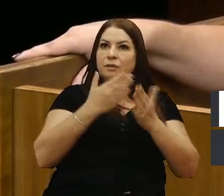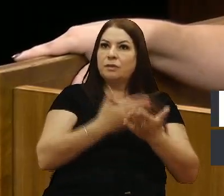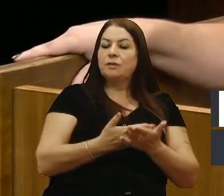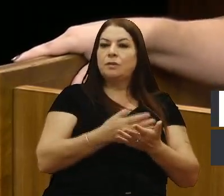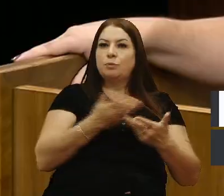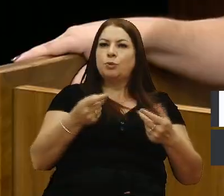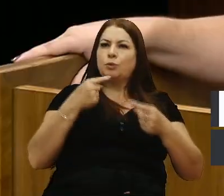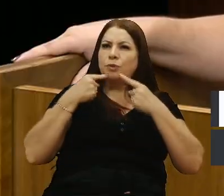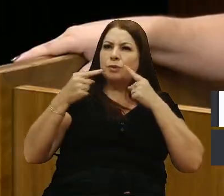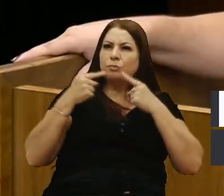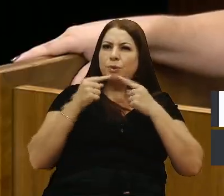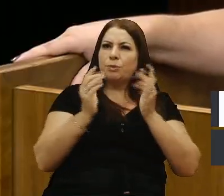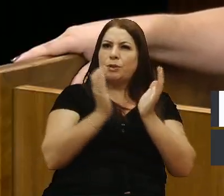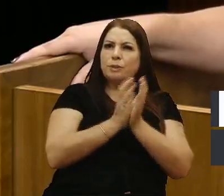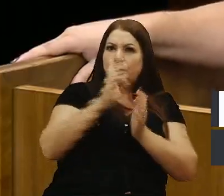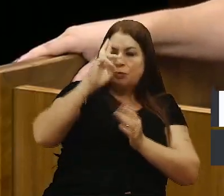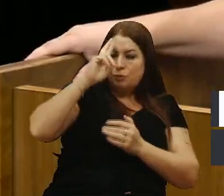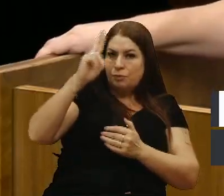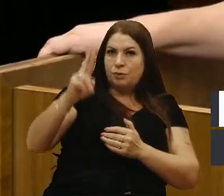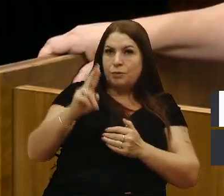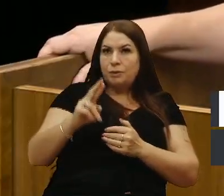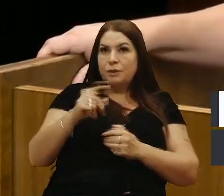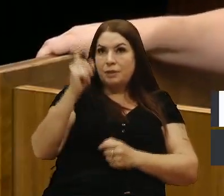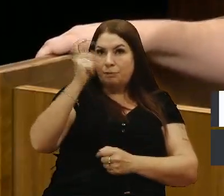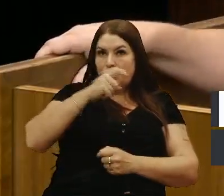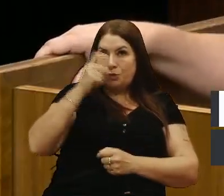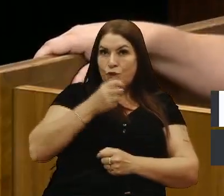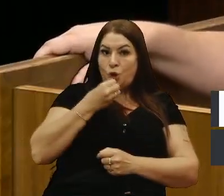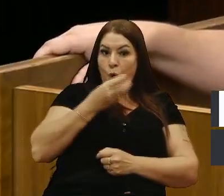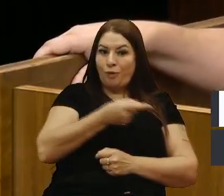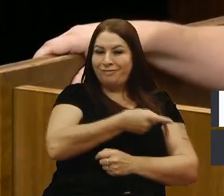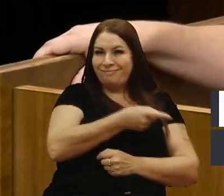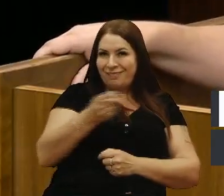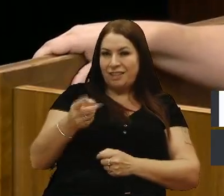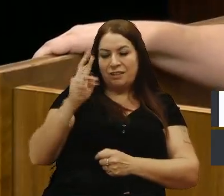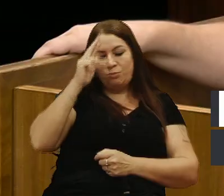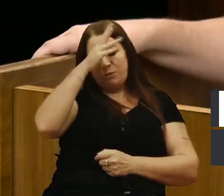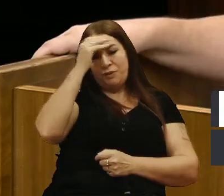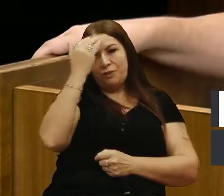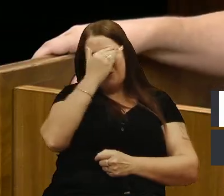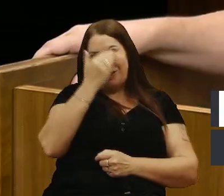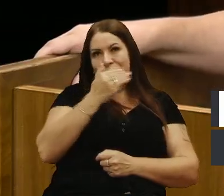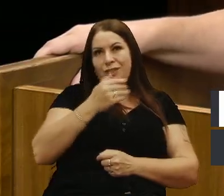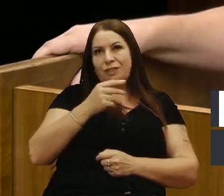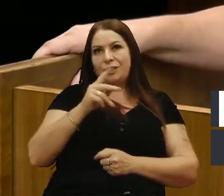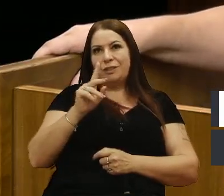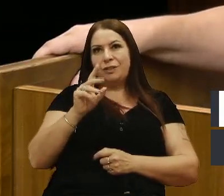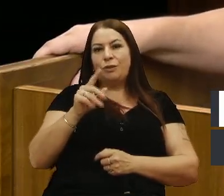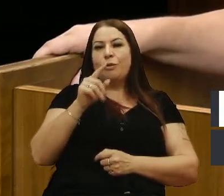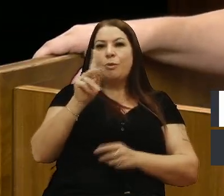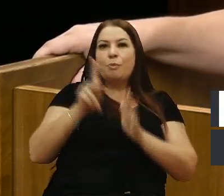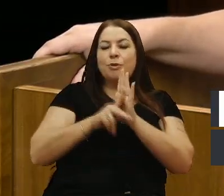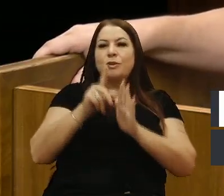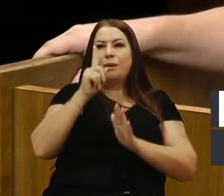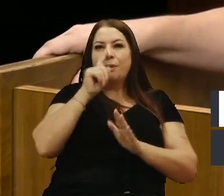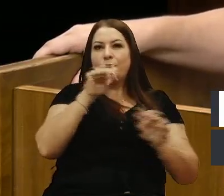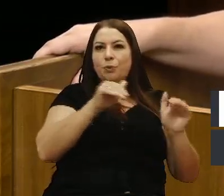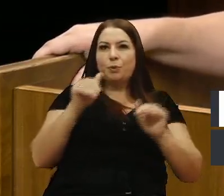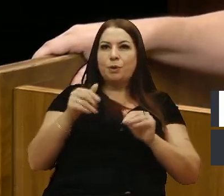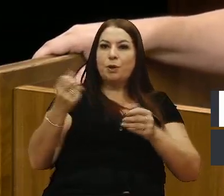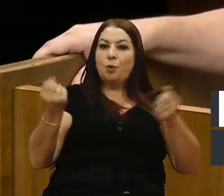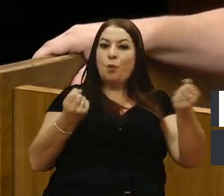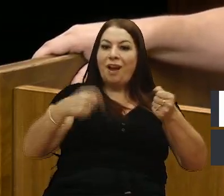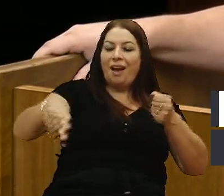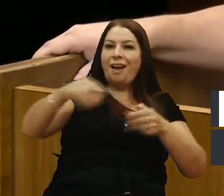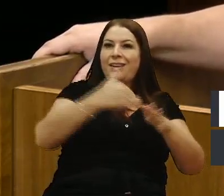muito reclamado pelas equipes diretivas, e as mentiras contadas, então, pelo prefeito Adiló, como o projeto Mãe Canguru, o parque automotivo,